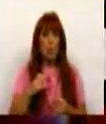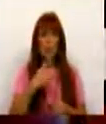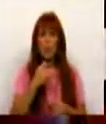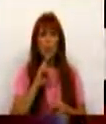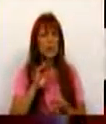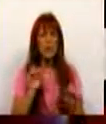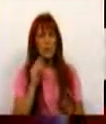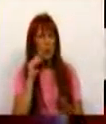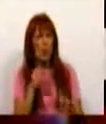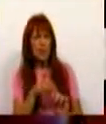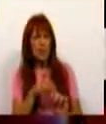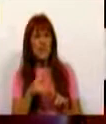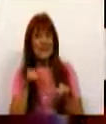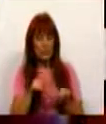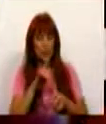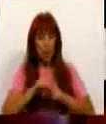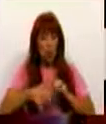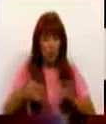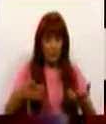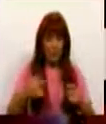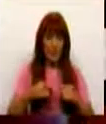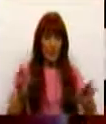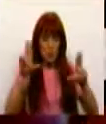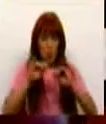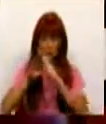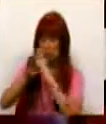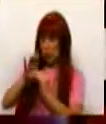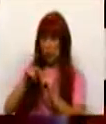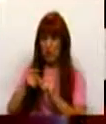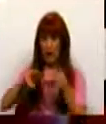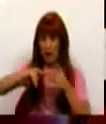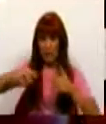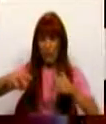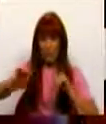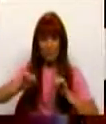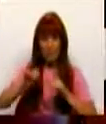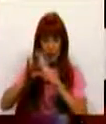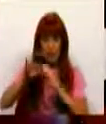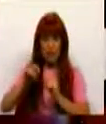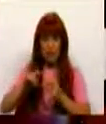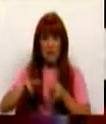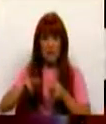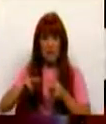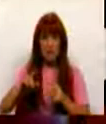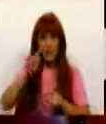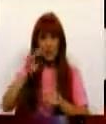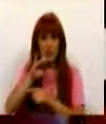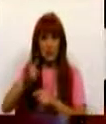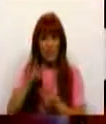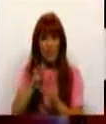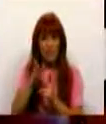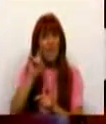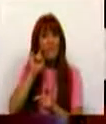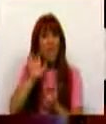pergunta muito concreta. Dentro daquilo que é o novo modelo, a reforma do modelo da proteção civil na vertente